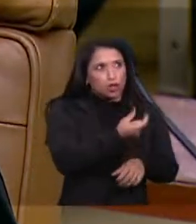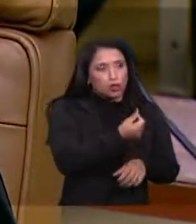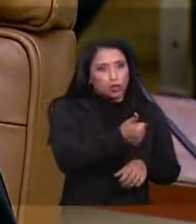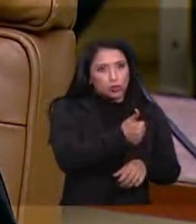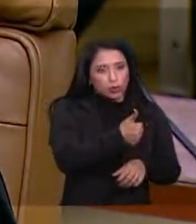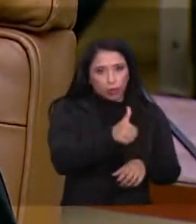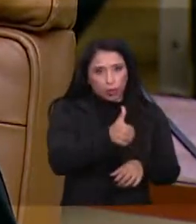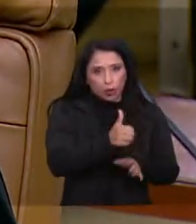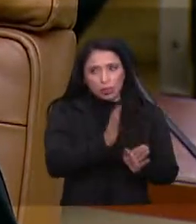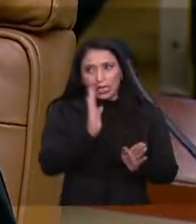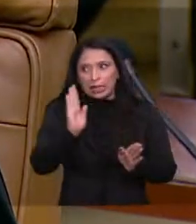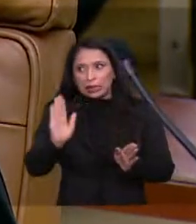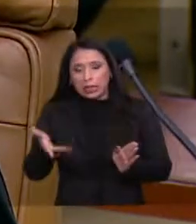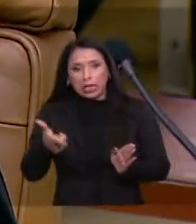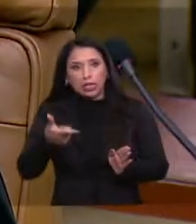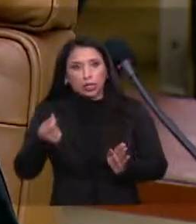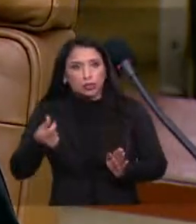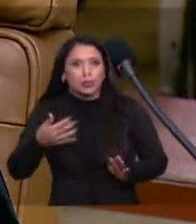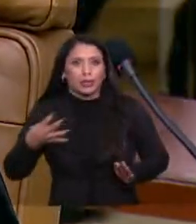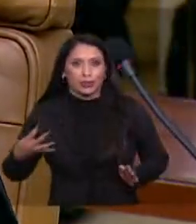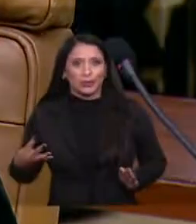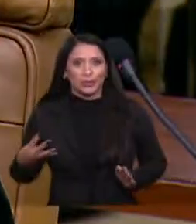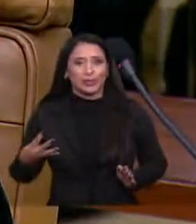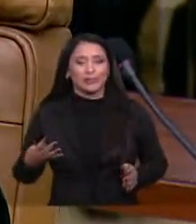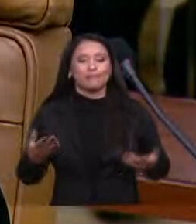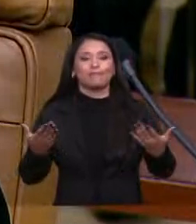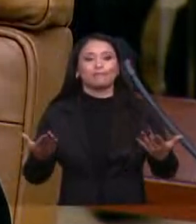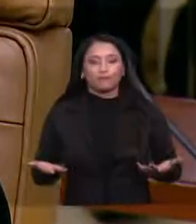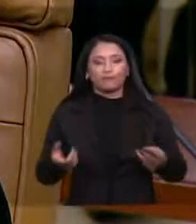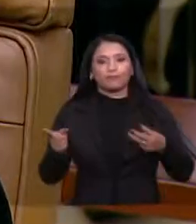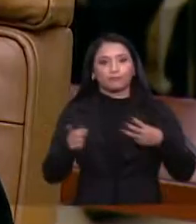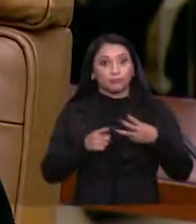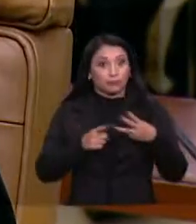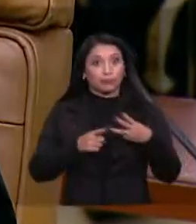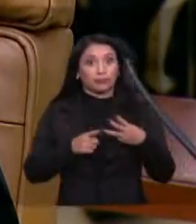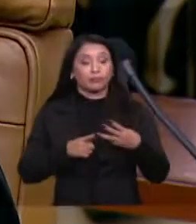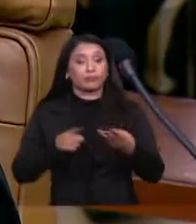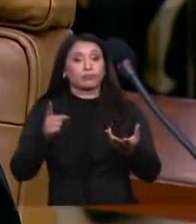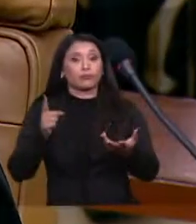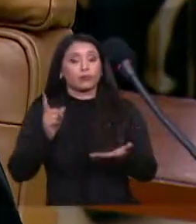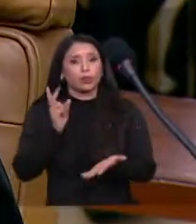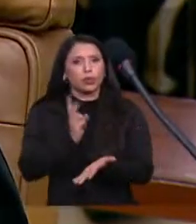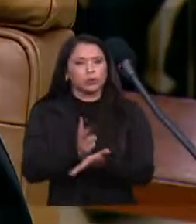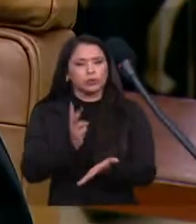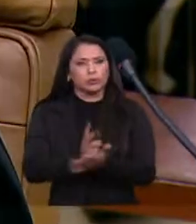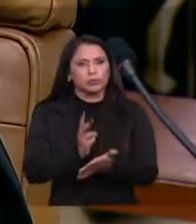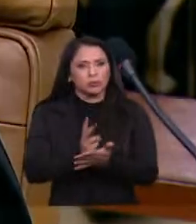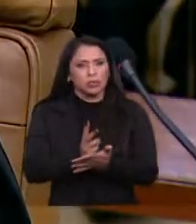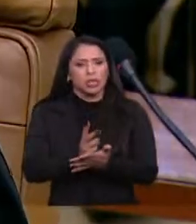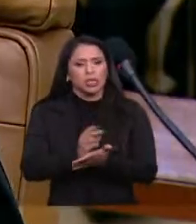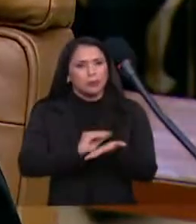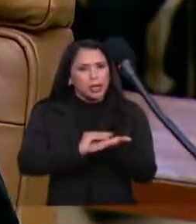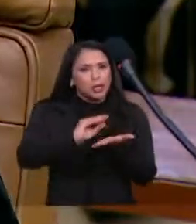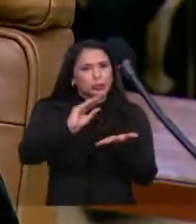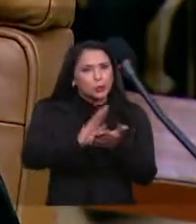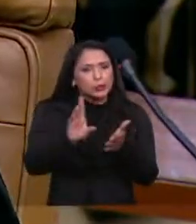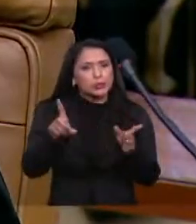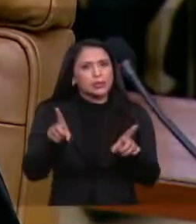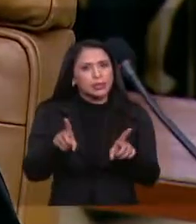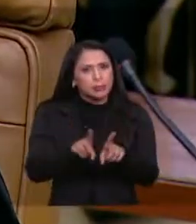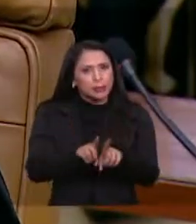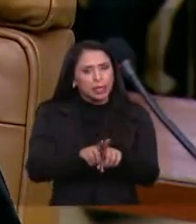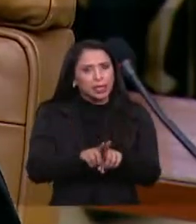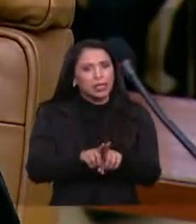a 2014 terceiro os mesmos recursos também foram submetidos a